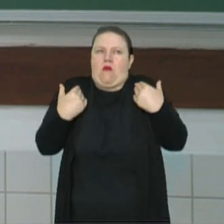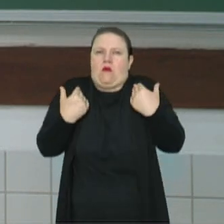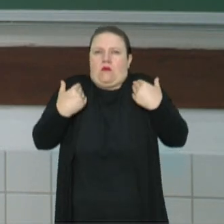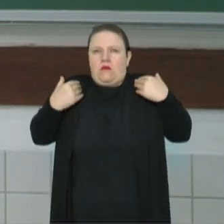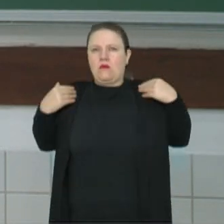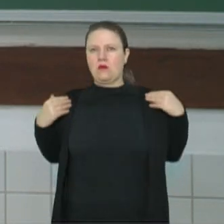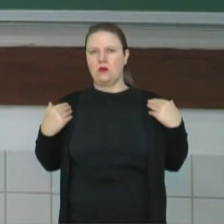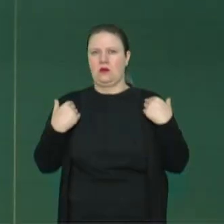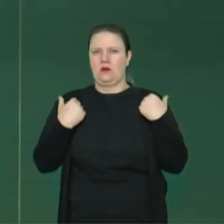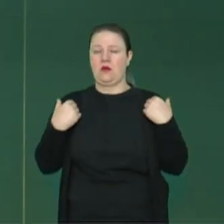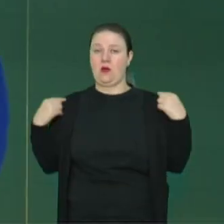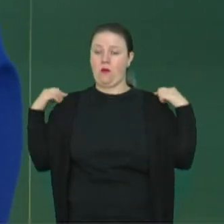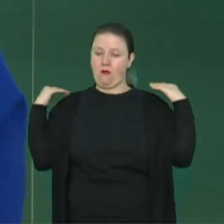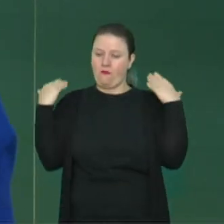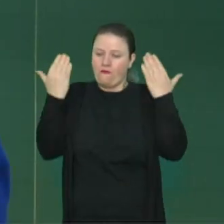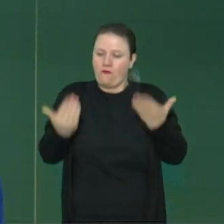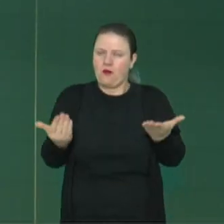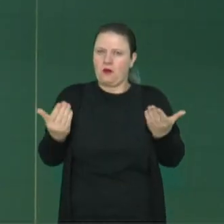lá atrás,